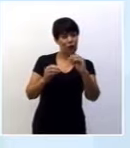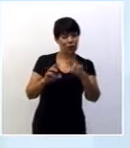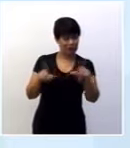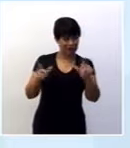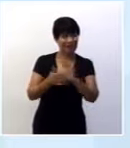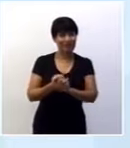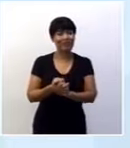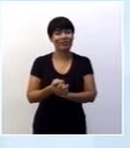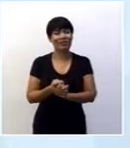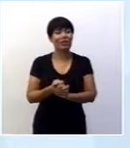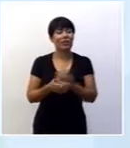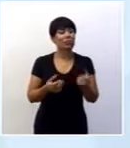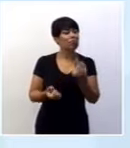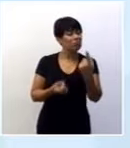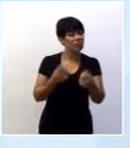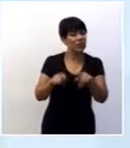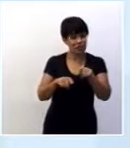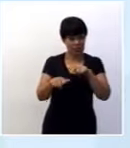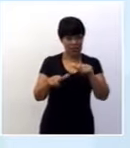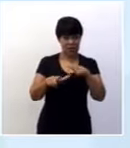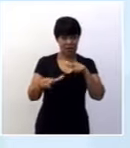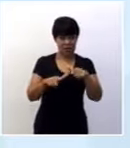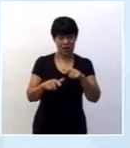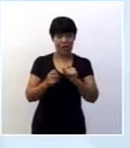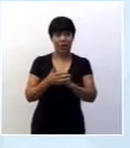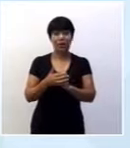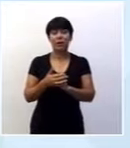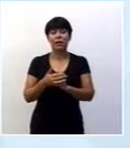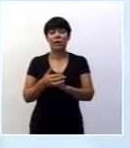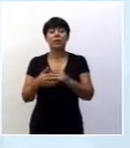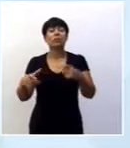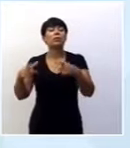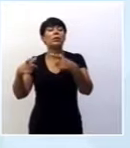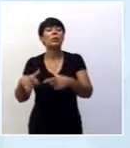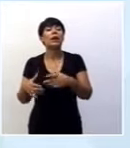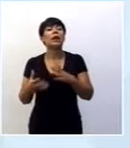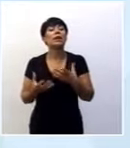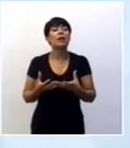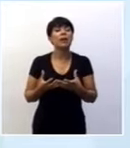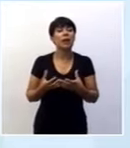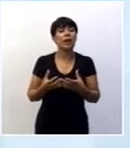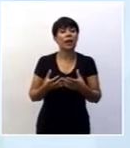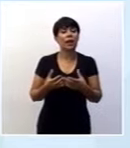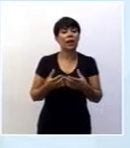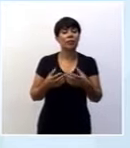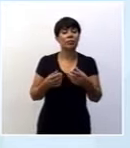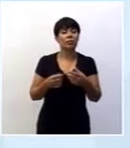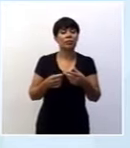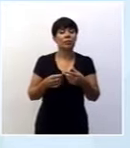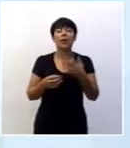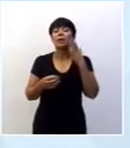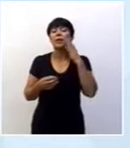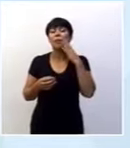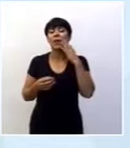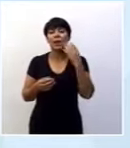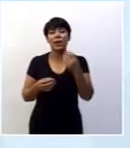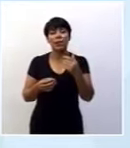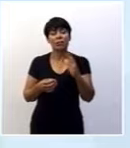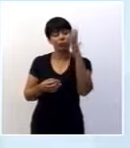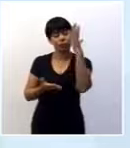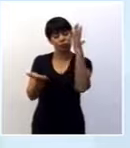se você trabalha com algum órgão que quer fazer a questão do desmatamento, quer saber quanto que está